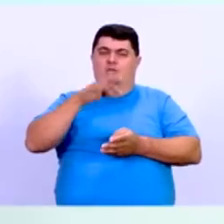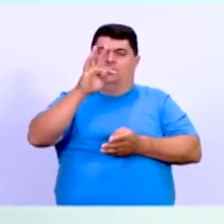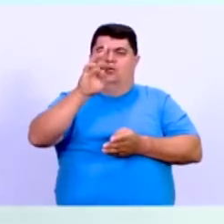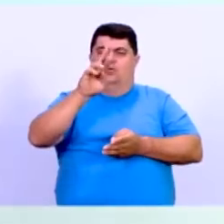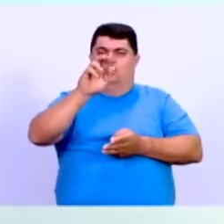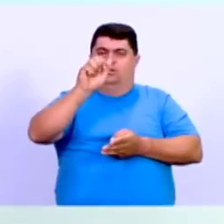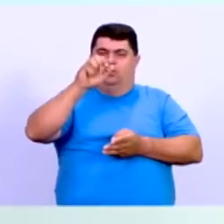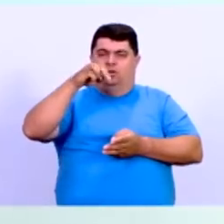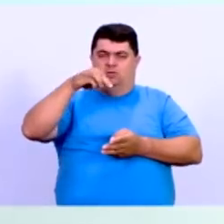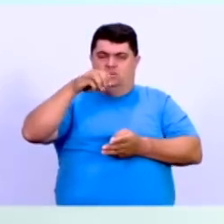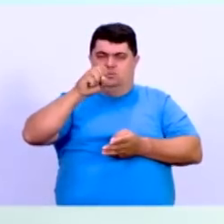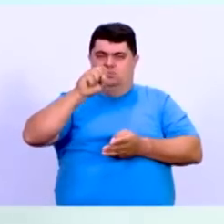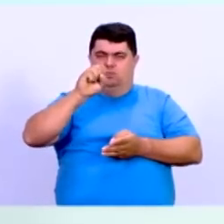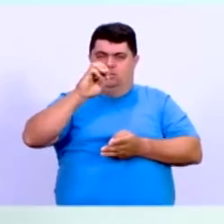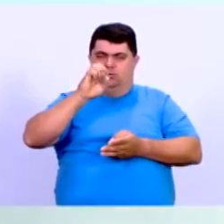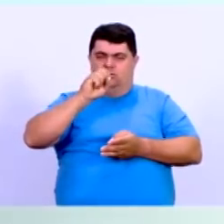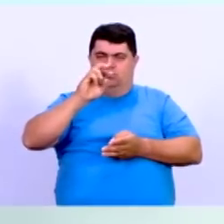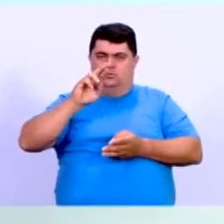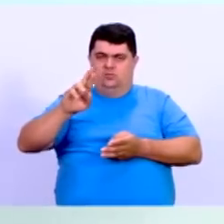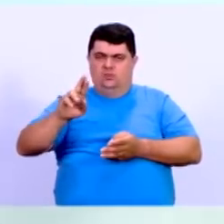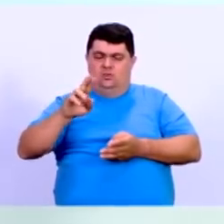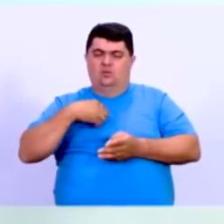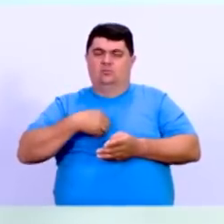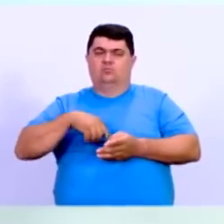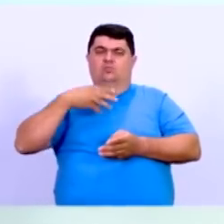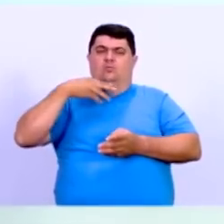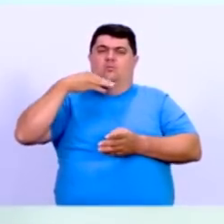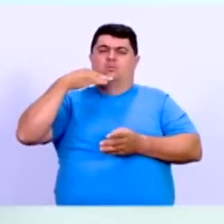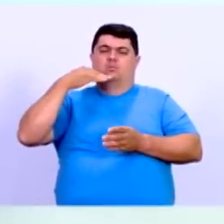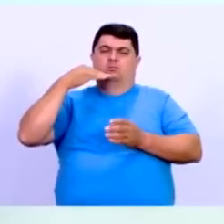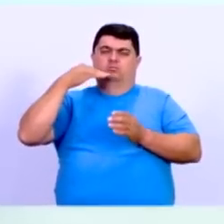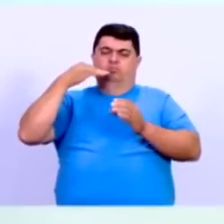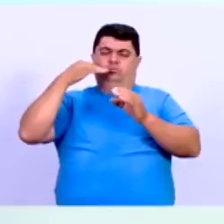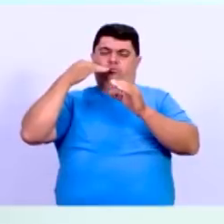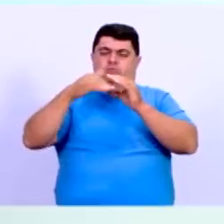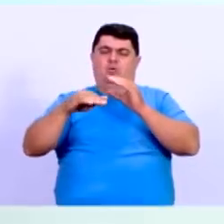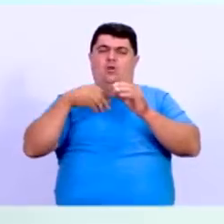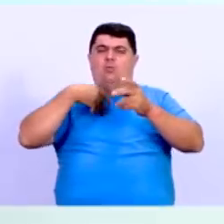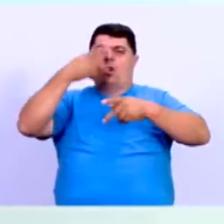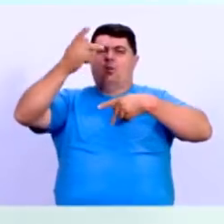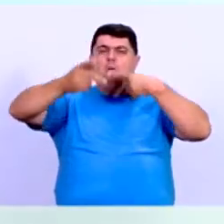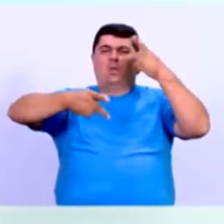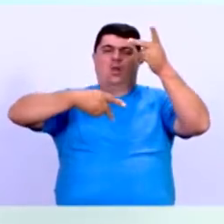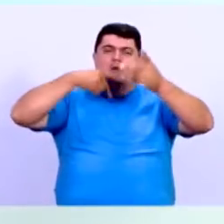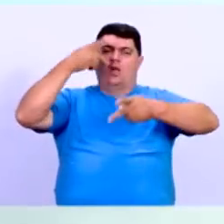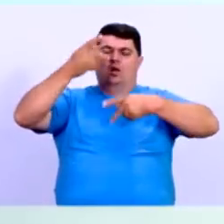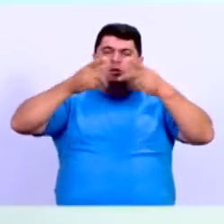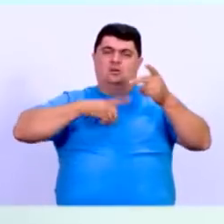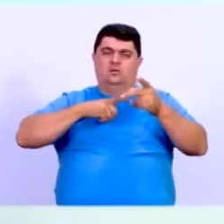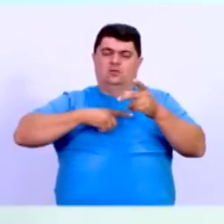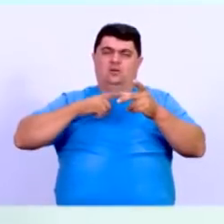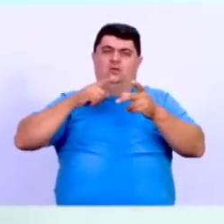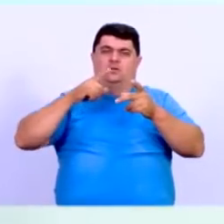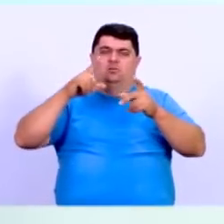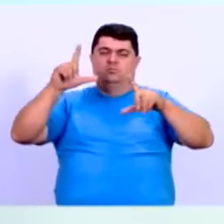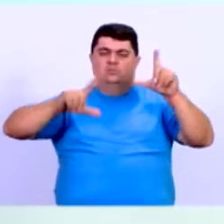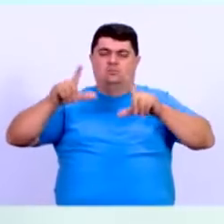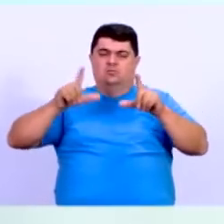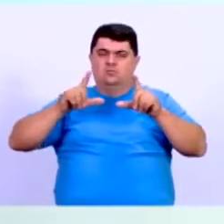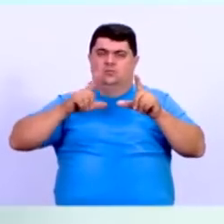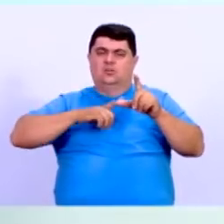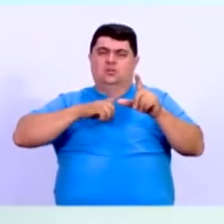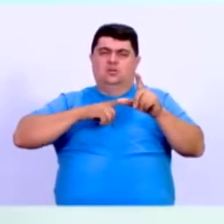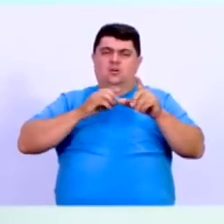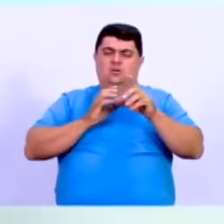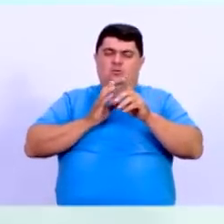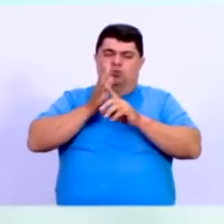transmissor, receptor, tá? E a mensagem está indo por um meio. Que meio é esse? Provavelmente o meio não guiado, né, galera? Ou o meio guiado vai